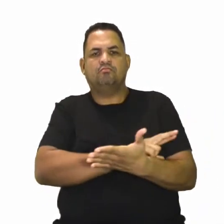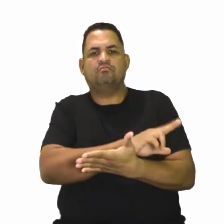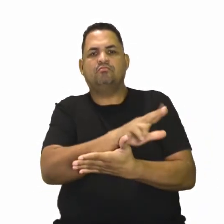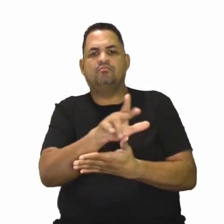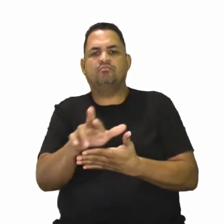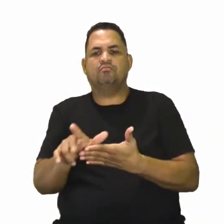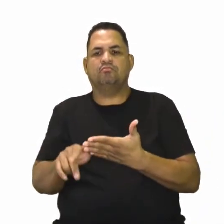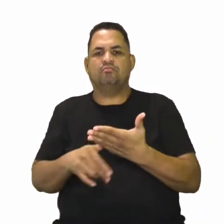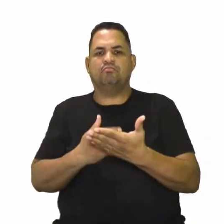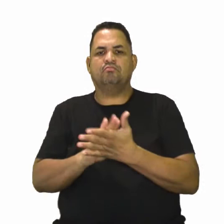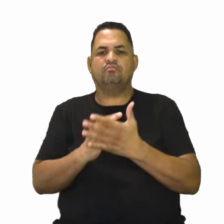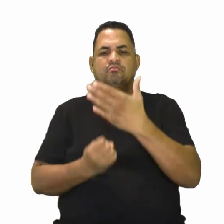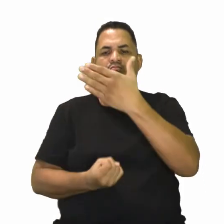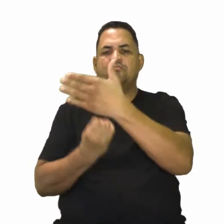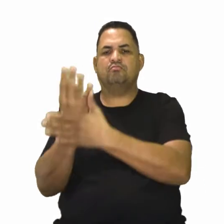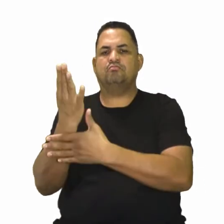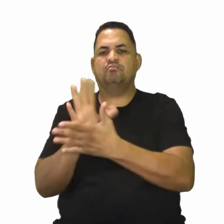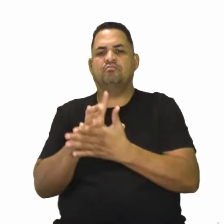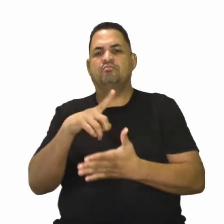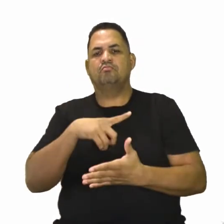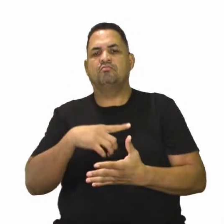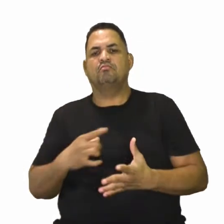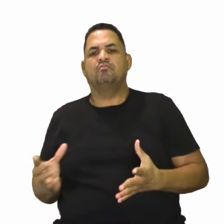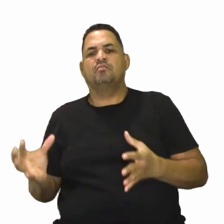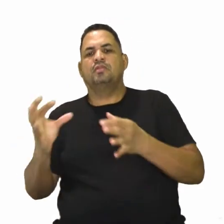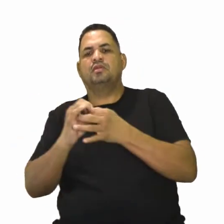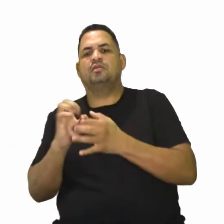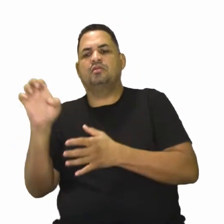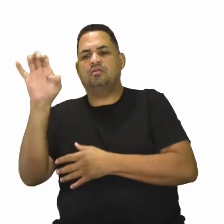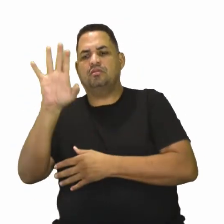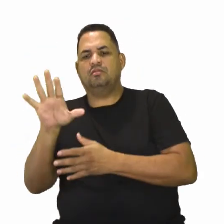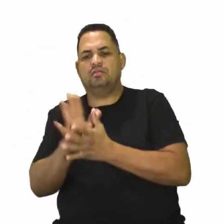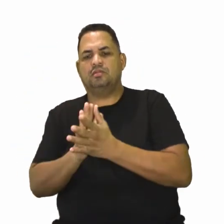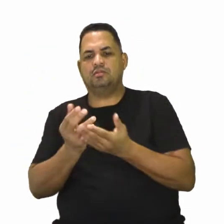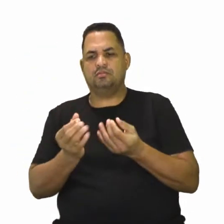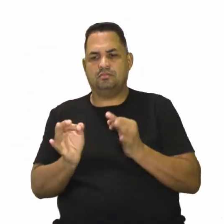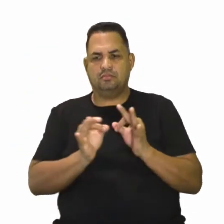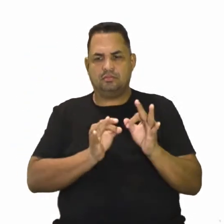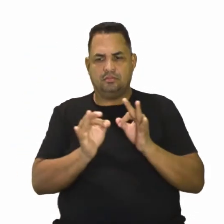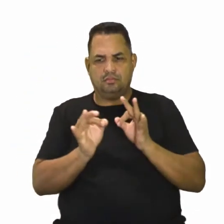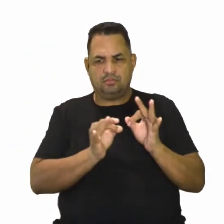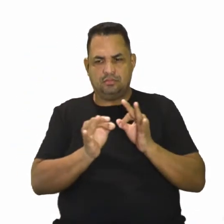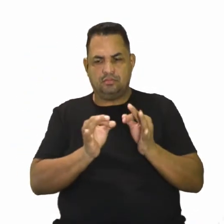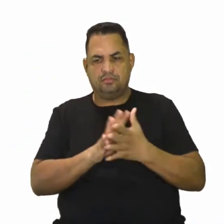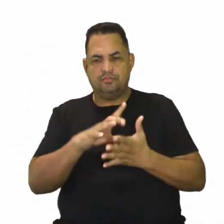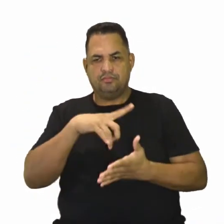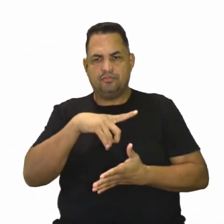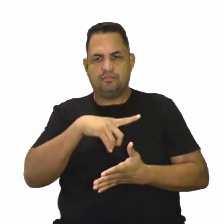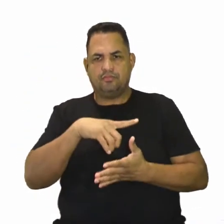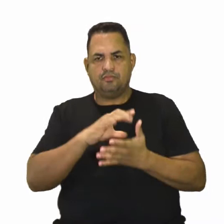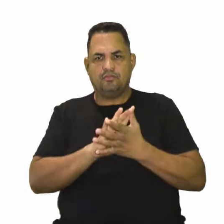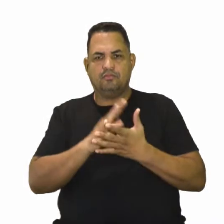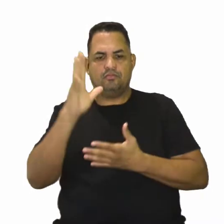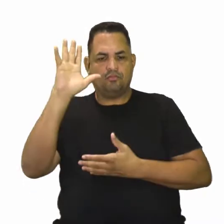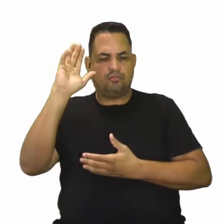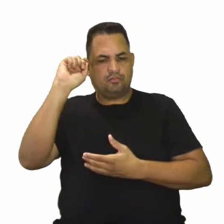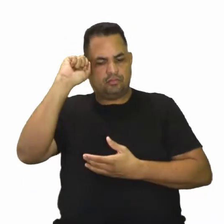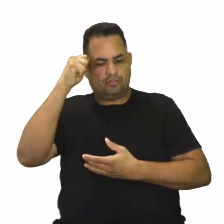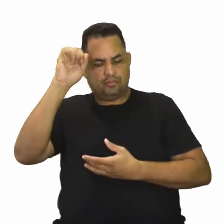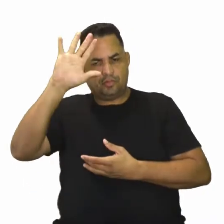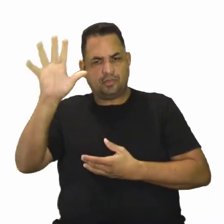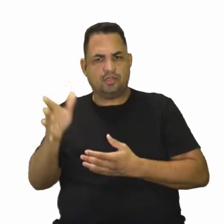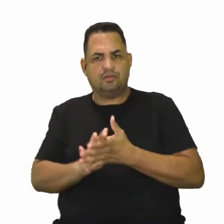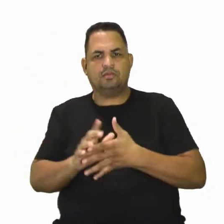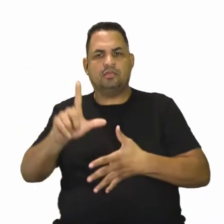várias frentes aparecendo. Nós temos a União Europeia, que tenta se fortalecer. Aí nós temos ali a África, aí nós temos a